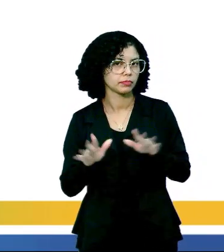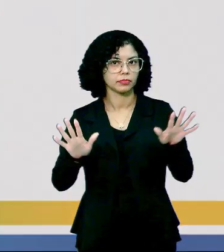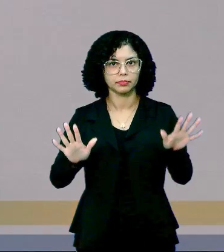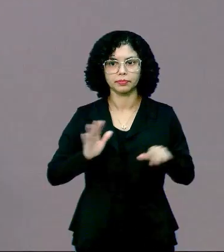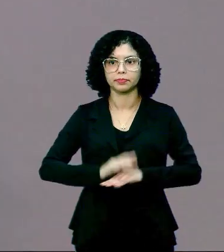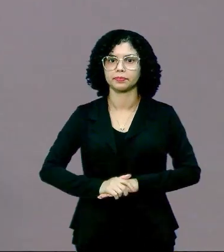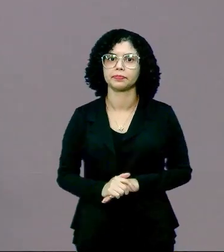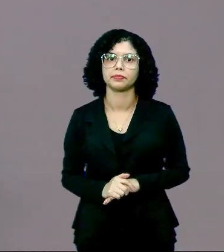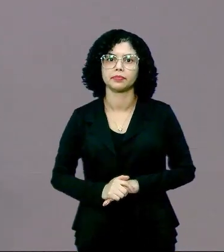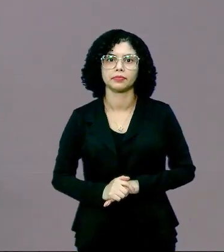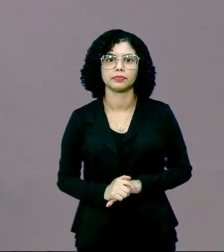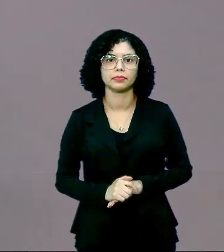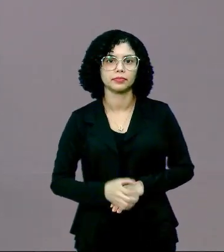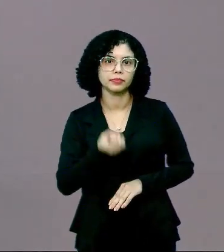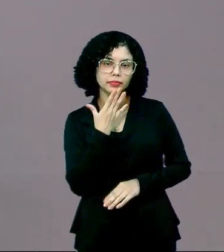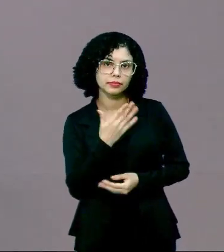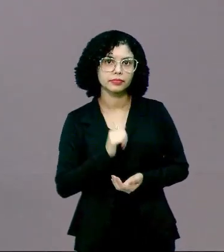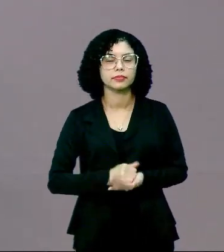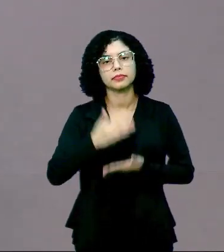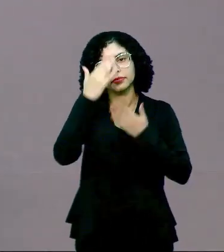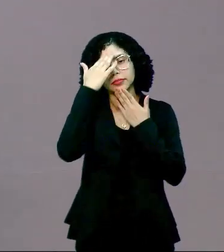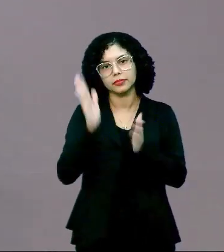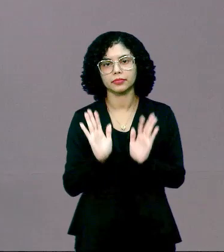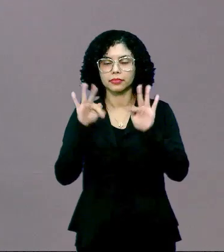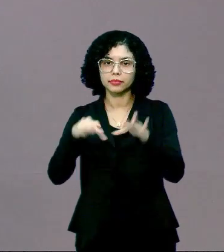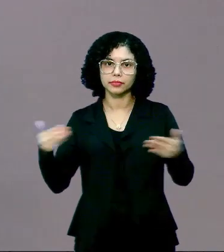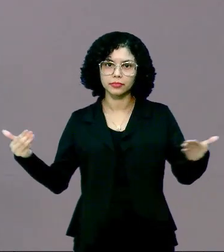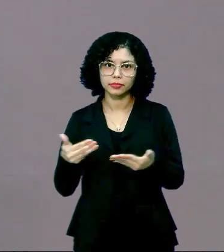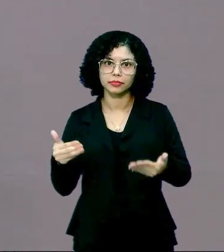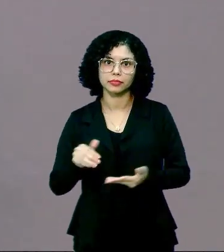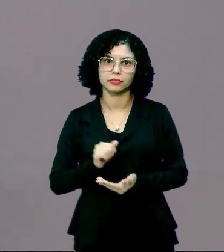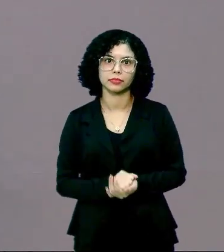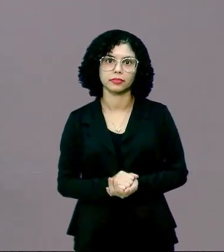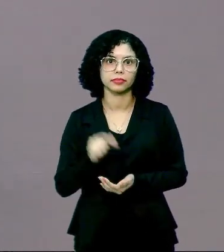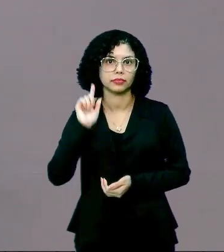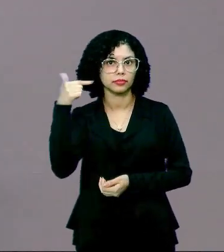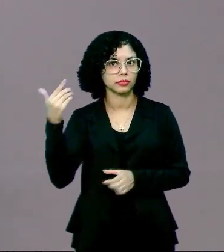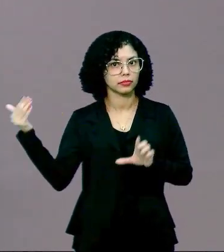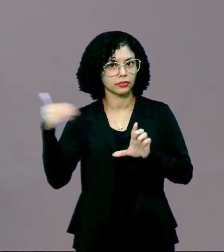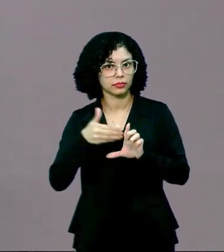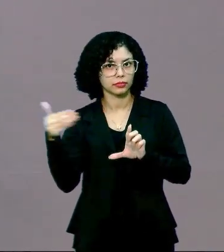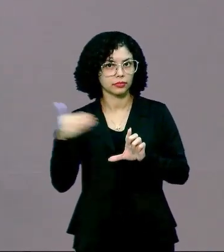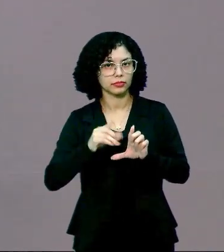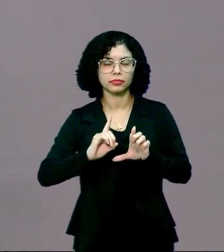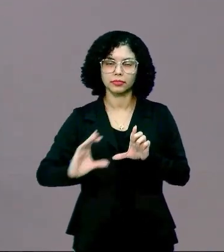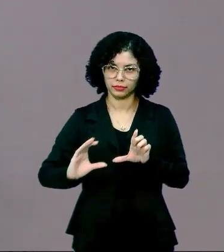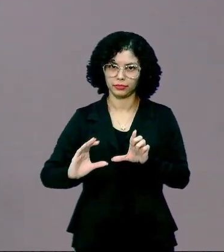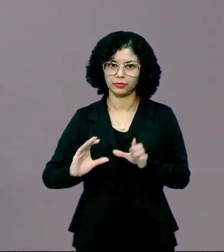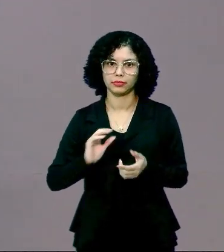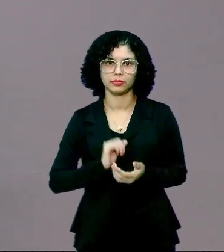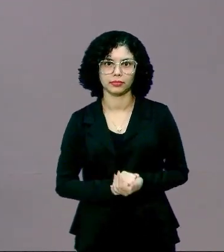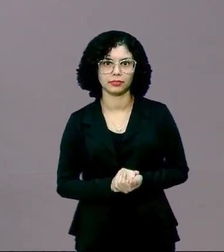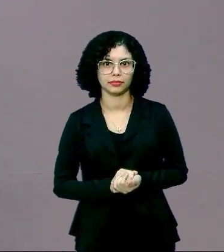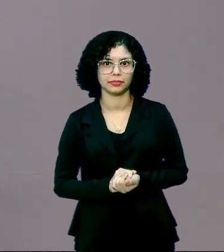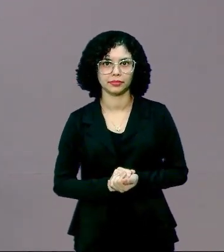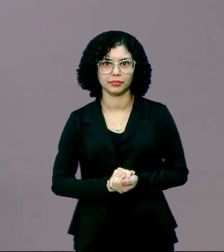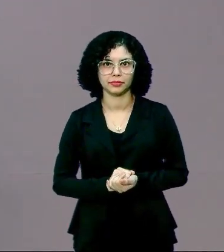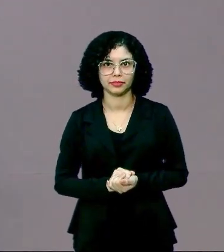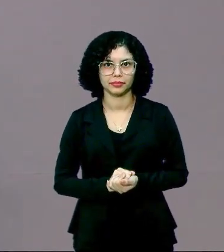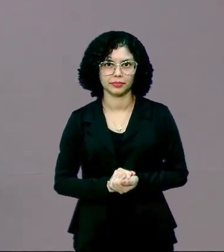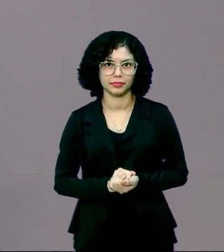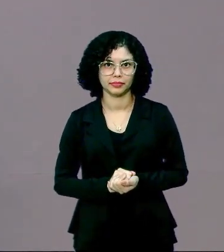problema. Bom, obrigado por ficarem até aqui. Para essas e outras aulas, acesse a plataforma Eduque.